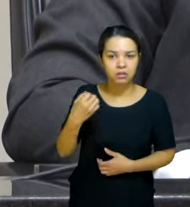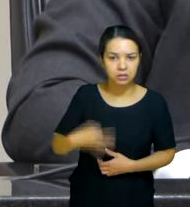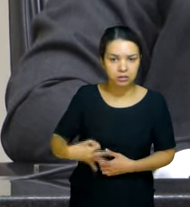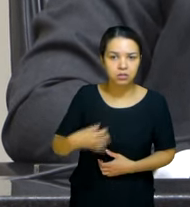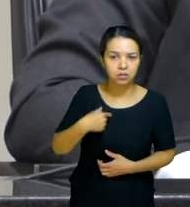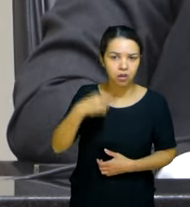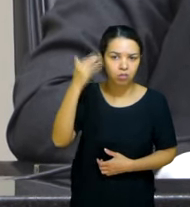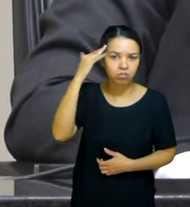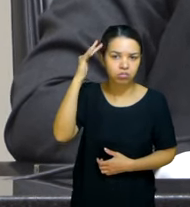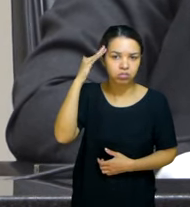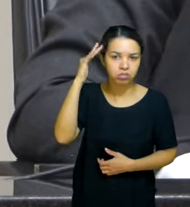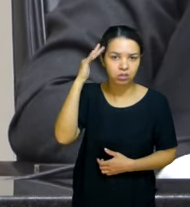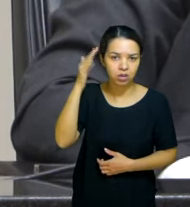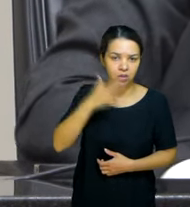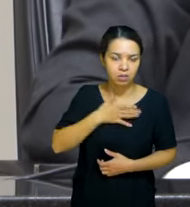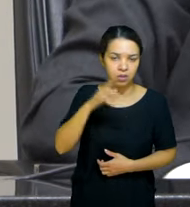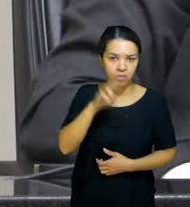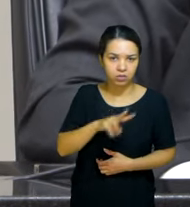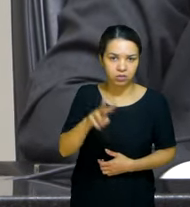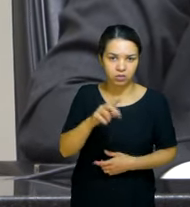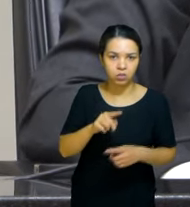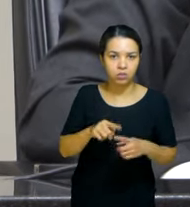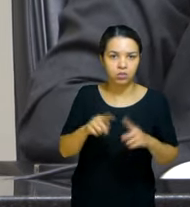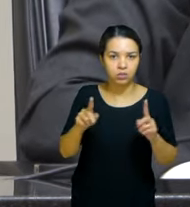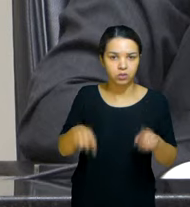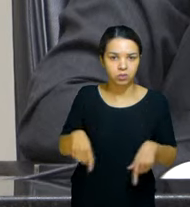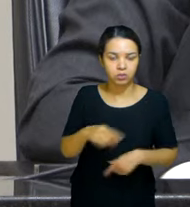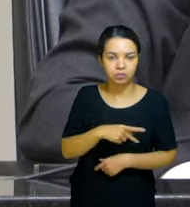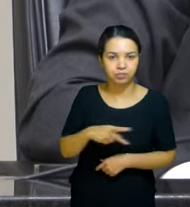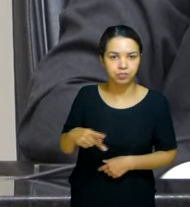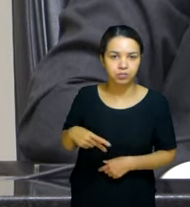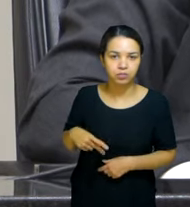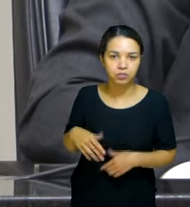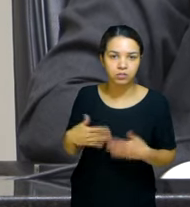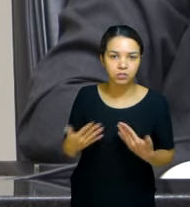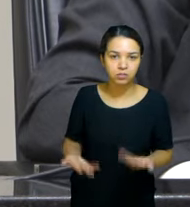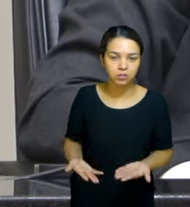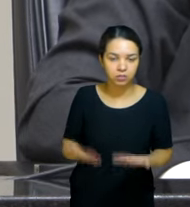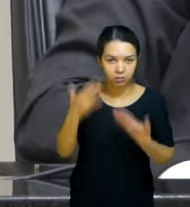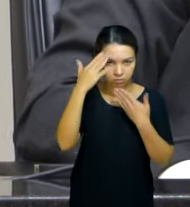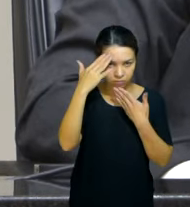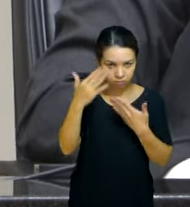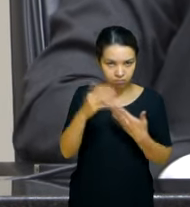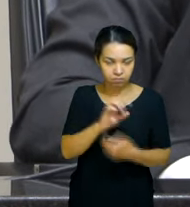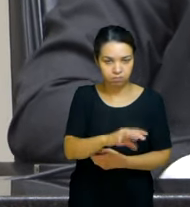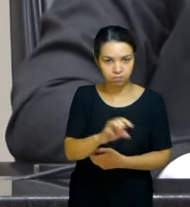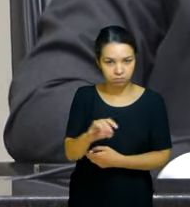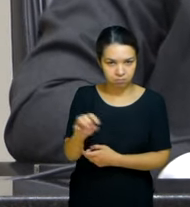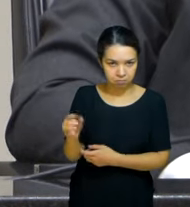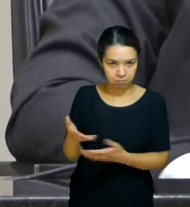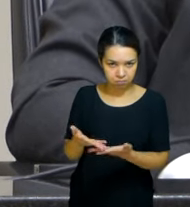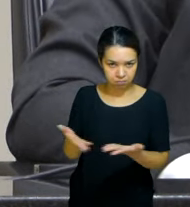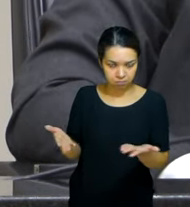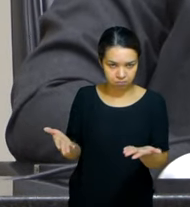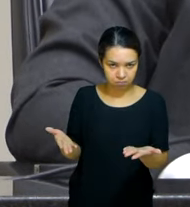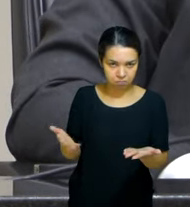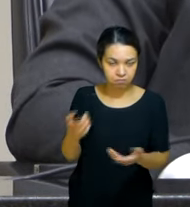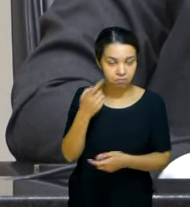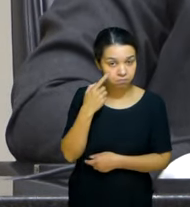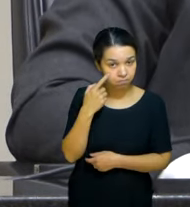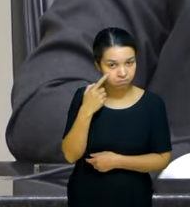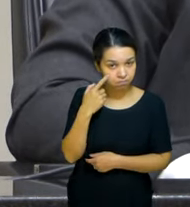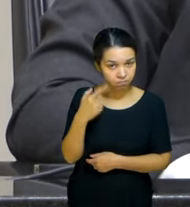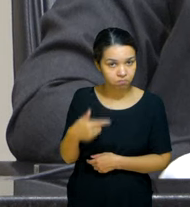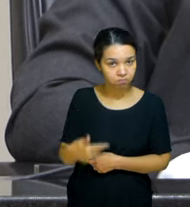que ser, na minha visão, o serviço público. Então, agradeço a presença de todos vocês aqui e vamos ver se daqui a gente